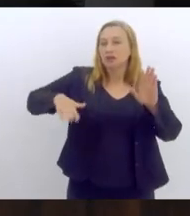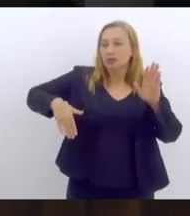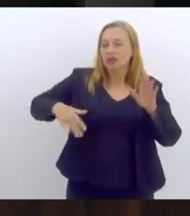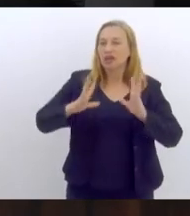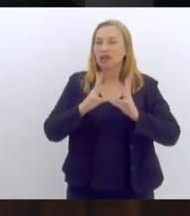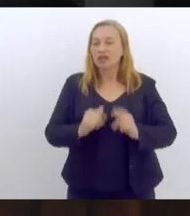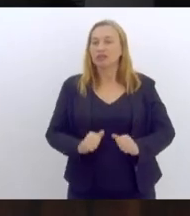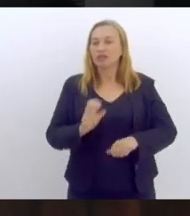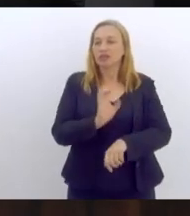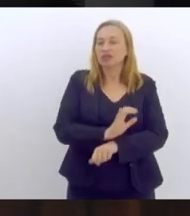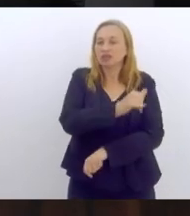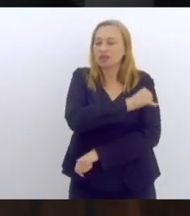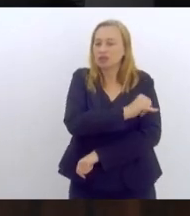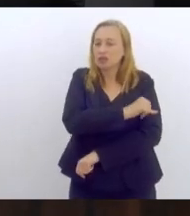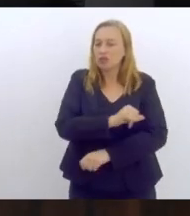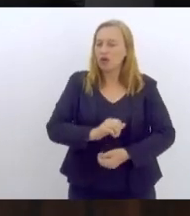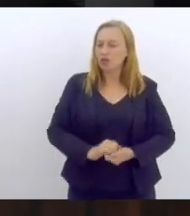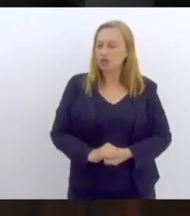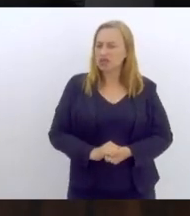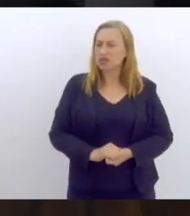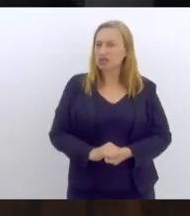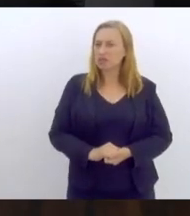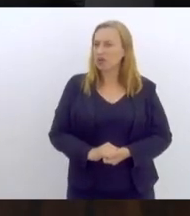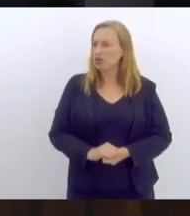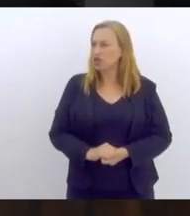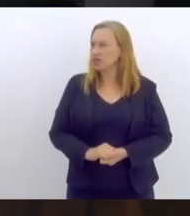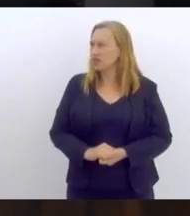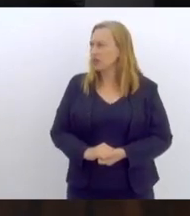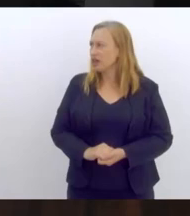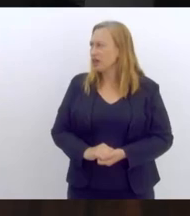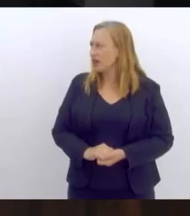Rio de Janeiro e dá outras providências.